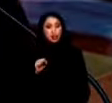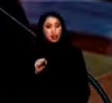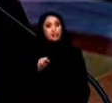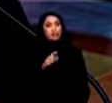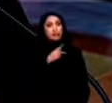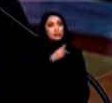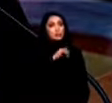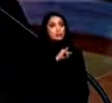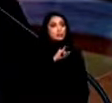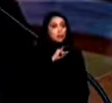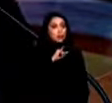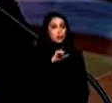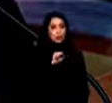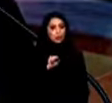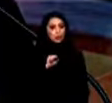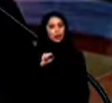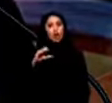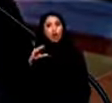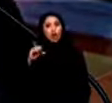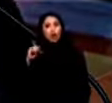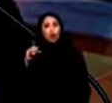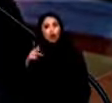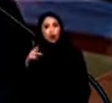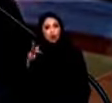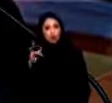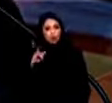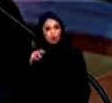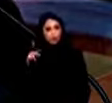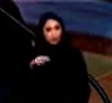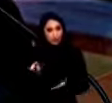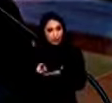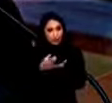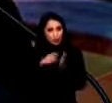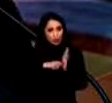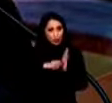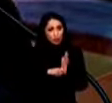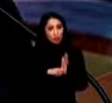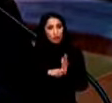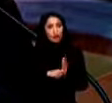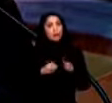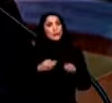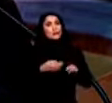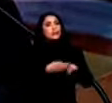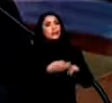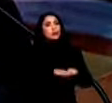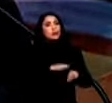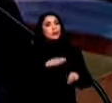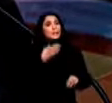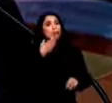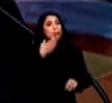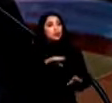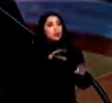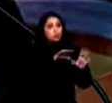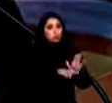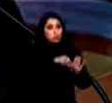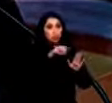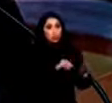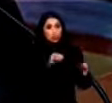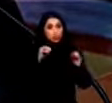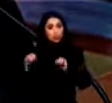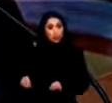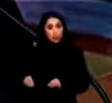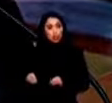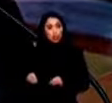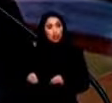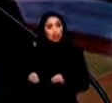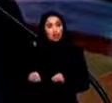Gilmar Mendes pediu o destaque quando estava 6-5. Nosso presidente, no caso do PIS e COFINS